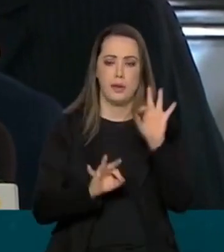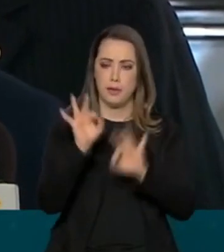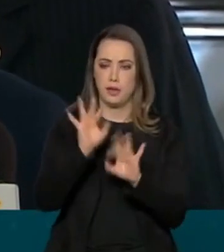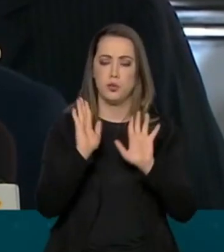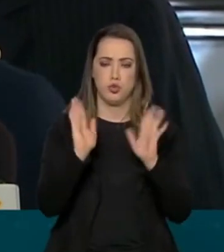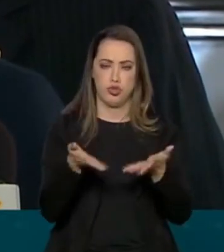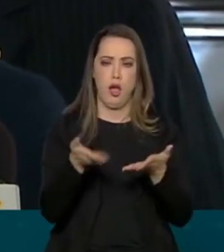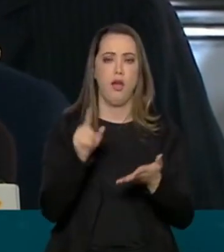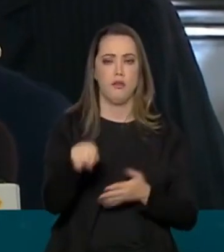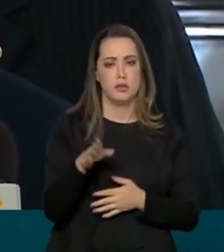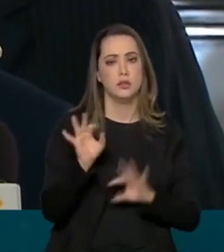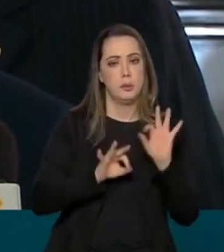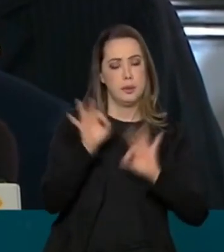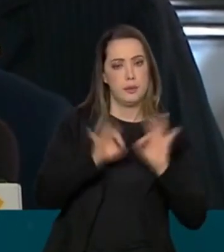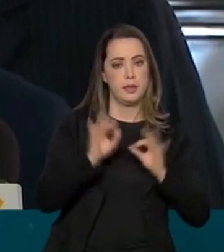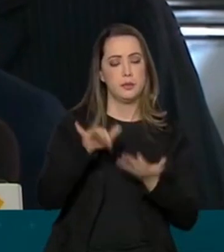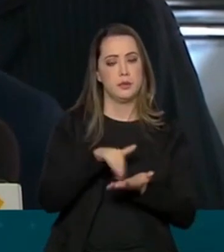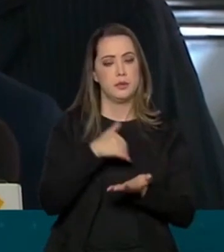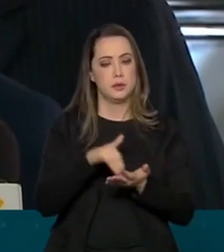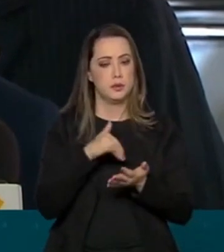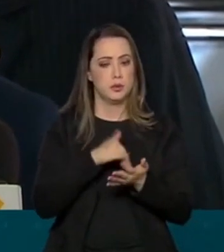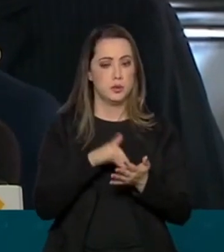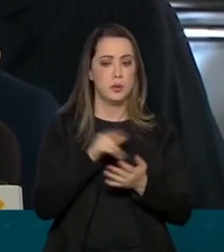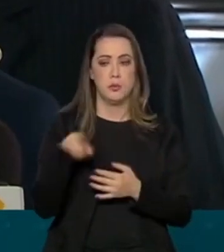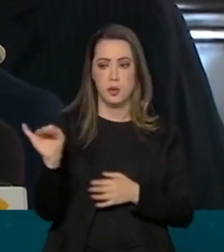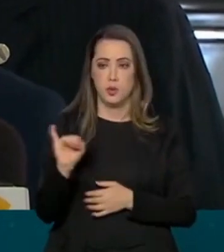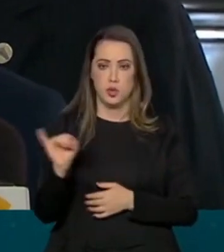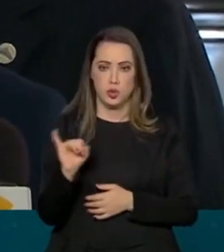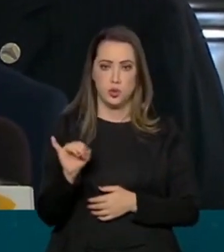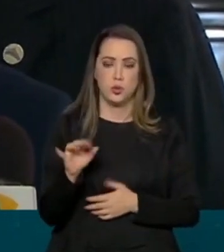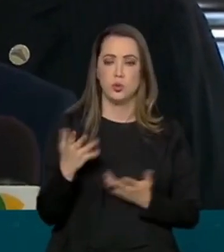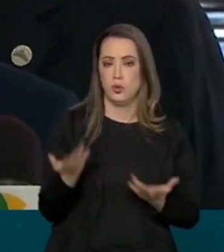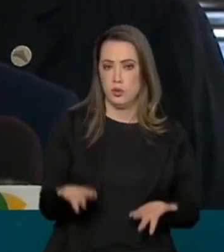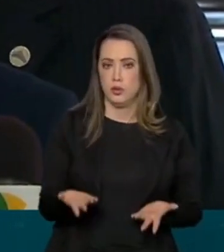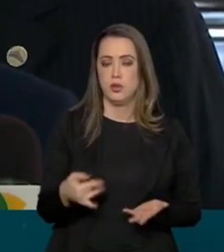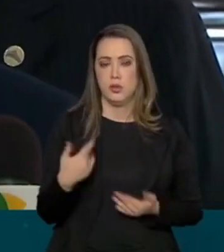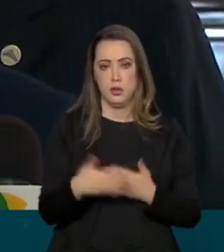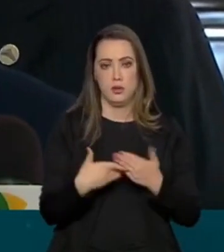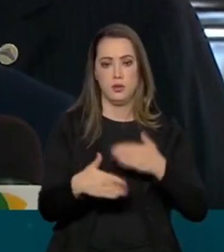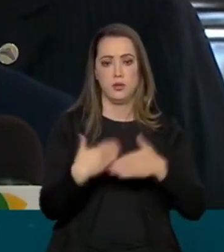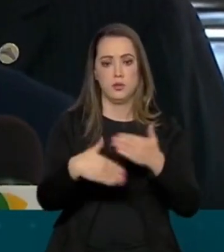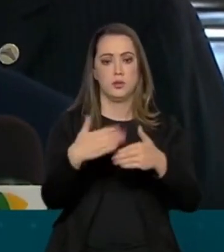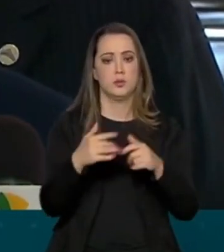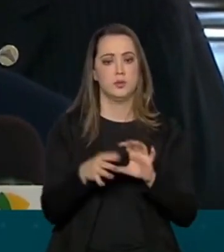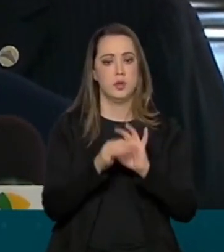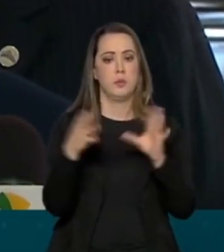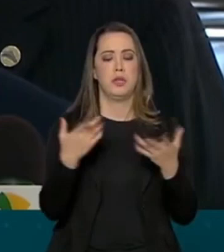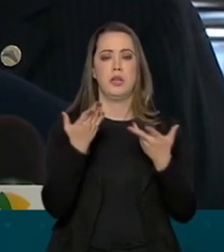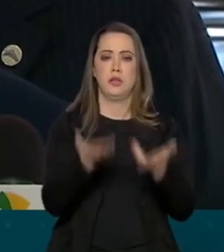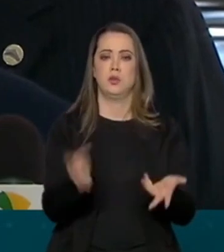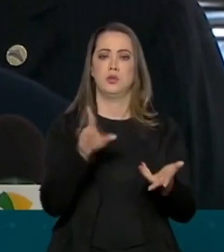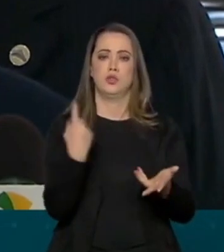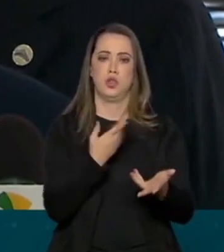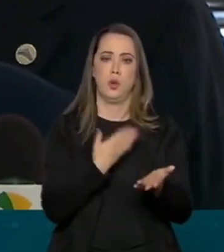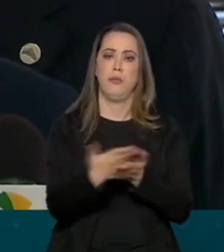já pela secretaria, pelo instituto. E assim que tiver autorizado, já começam os testes